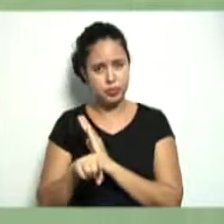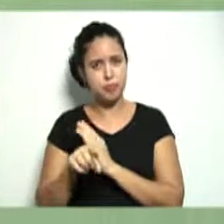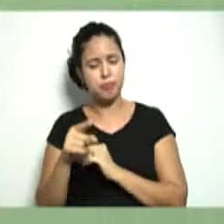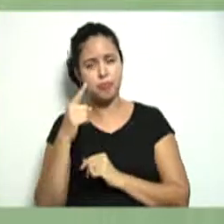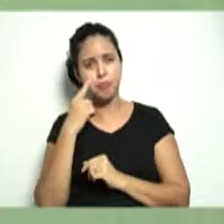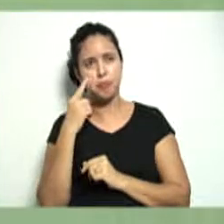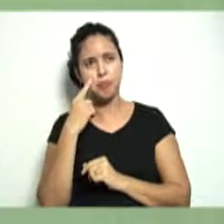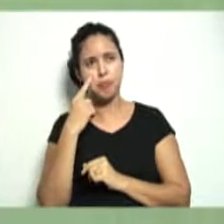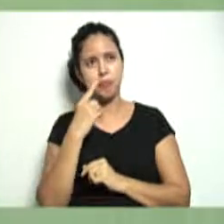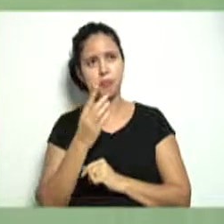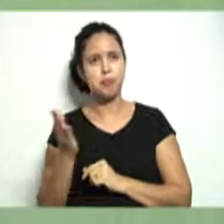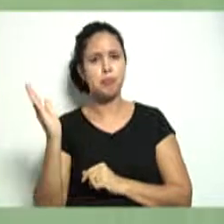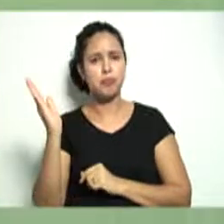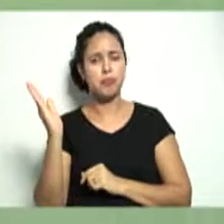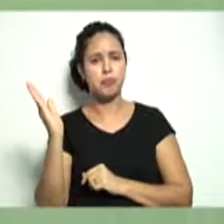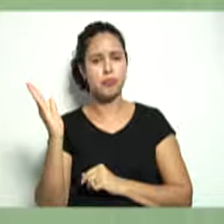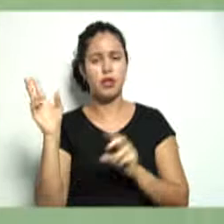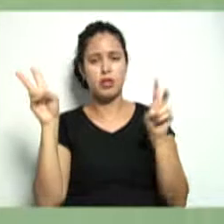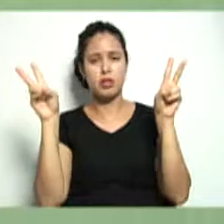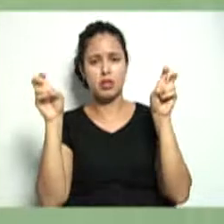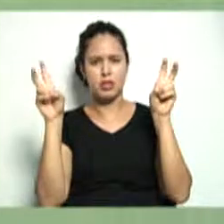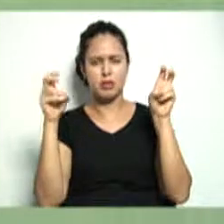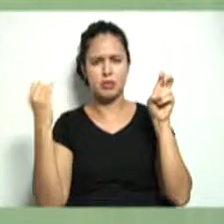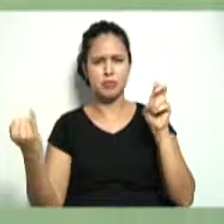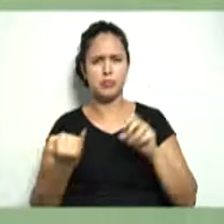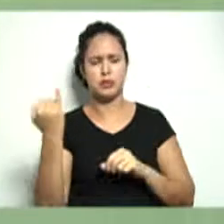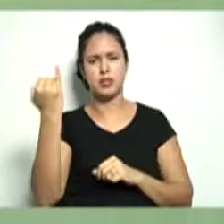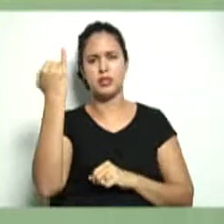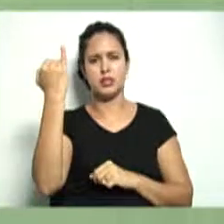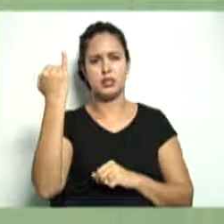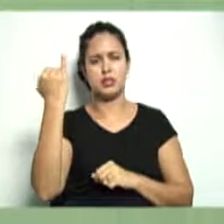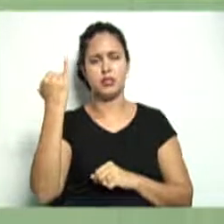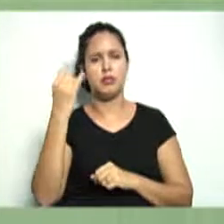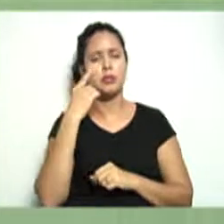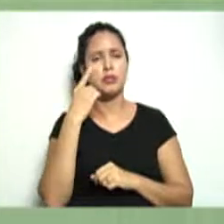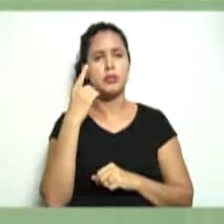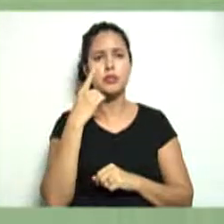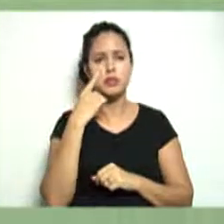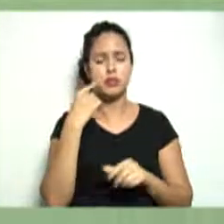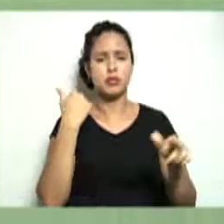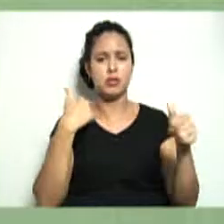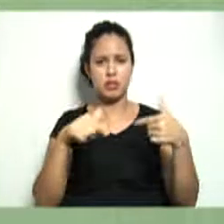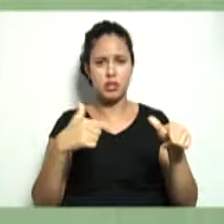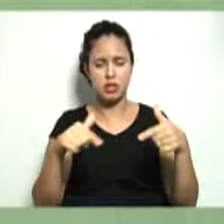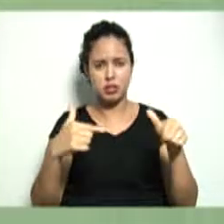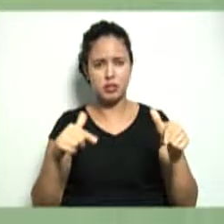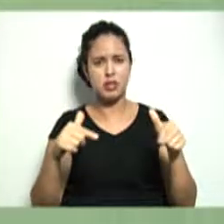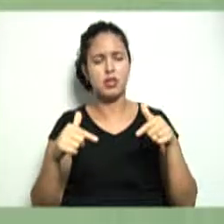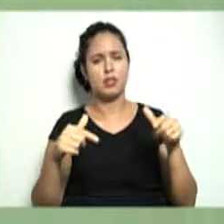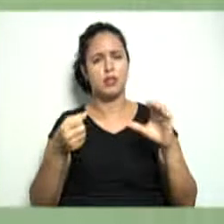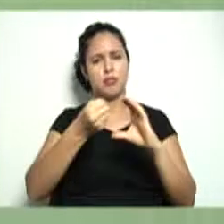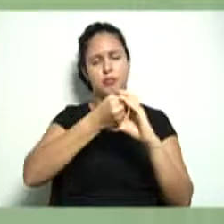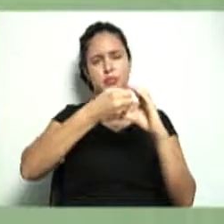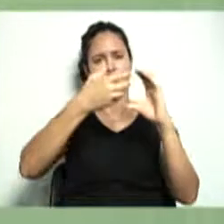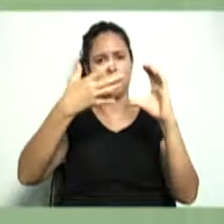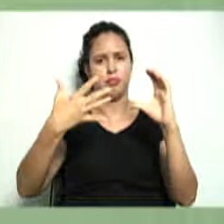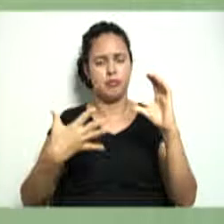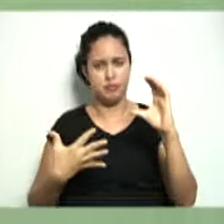Que questões podem ser essas questões interessantes? Então, vamos lá. Sendo o trabalho uma